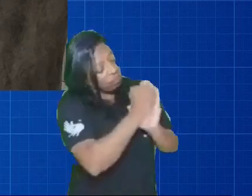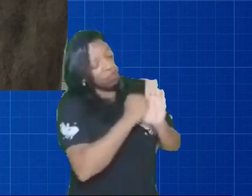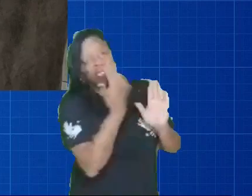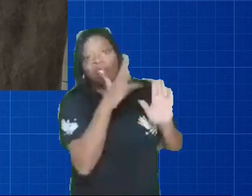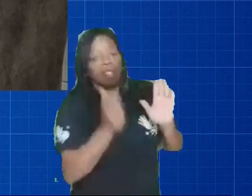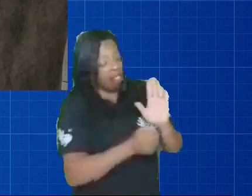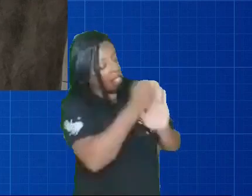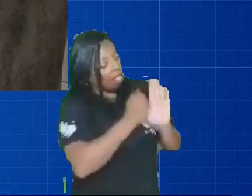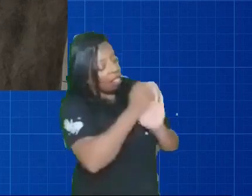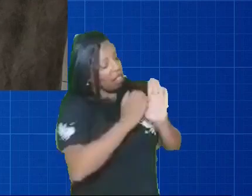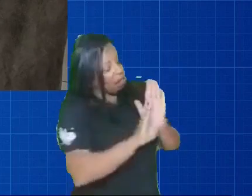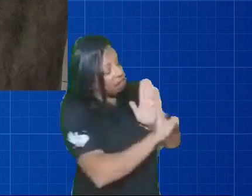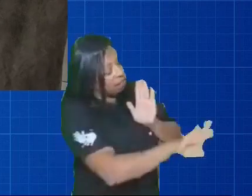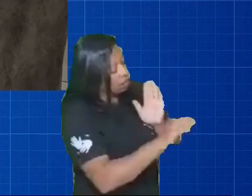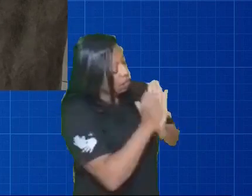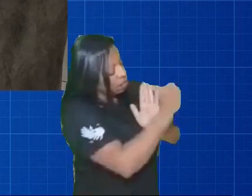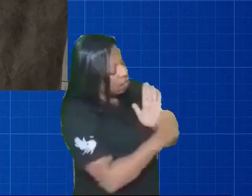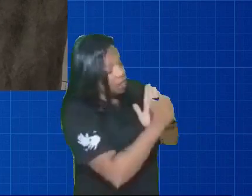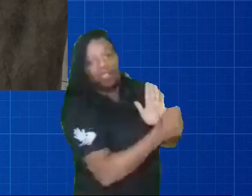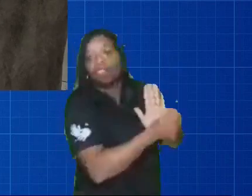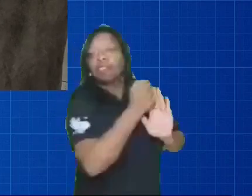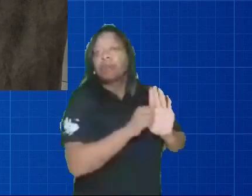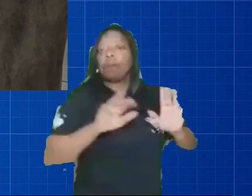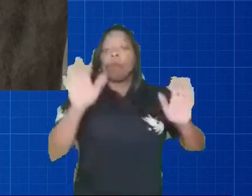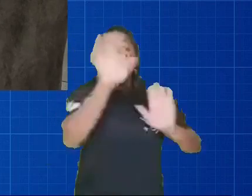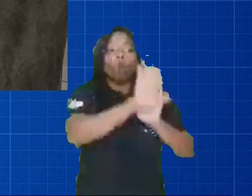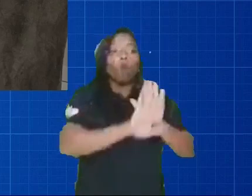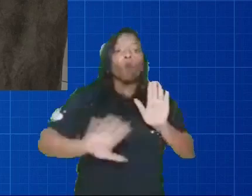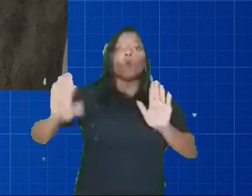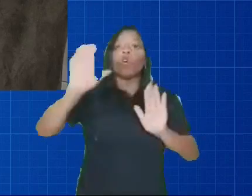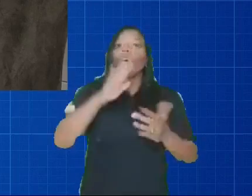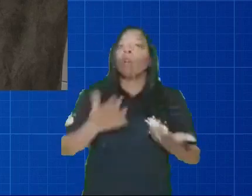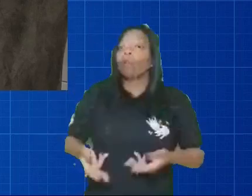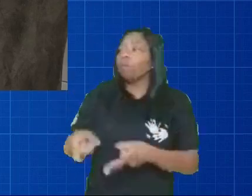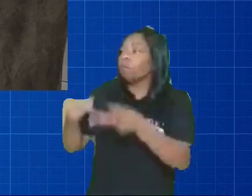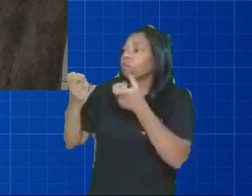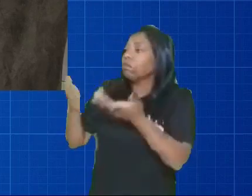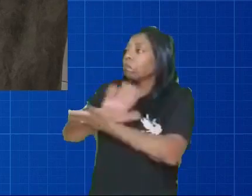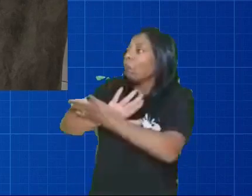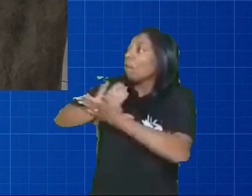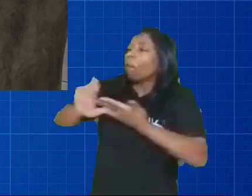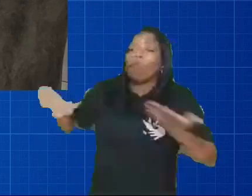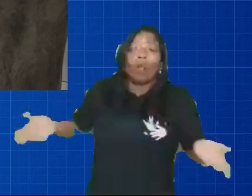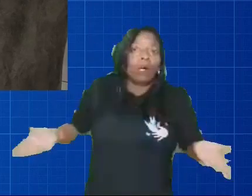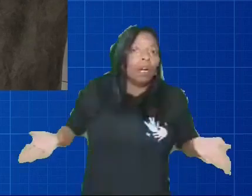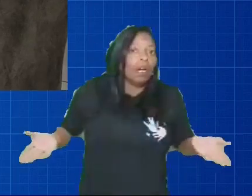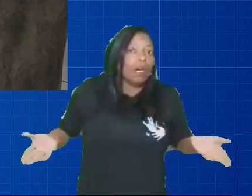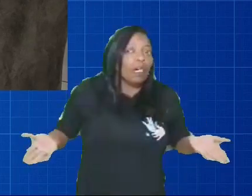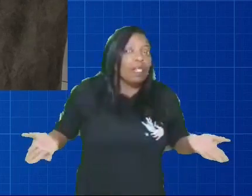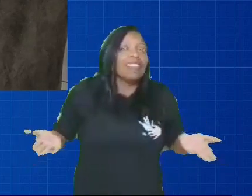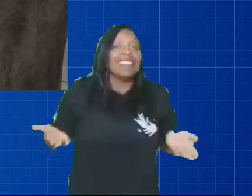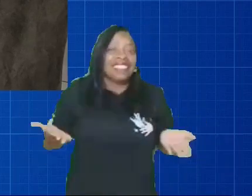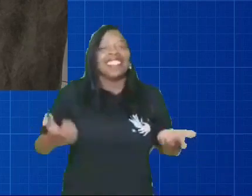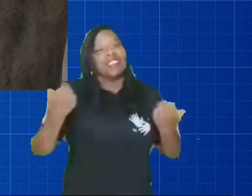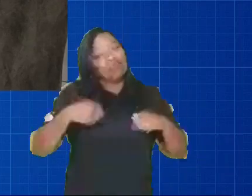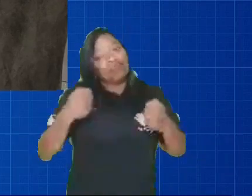que vamos, né? E aí o meu trabalho tem sido isso, de lembrar, ou pelo menos retomar essas memórias dos nossos